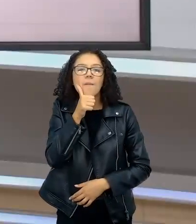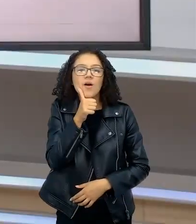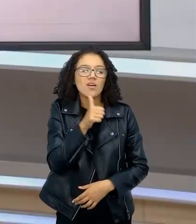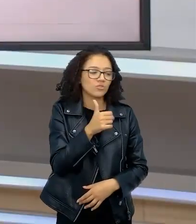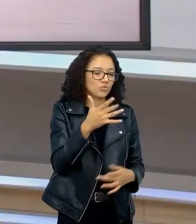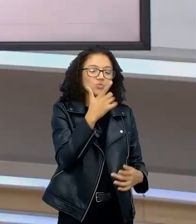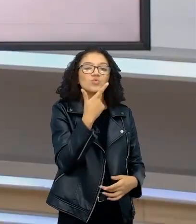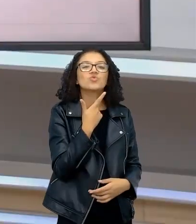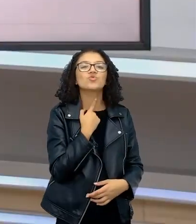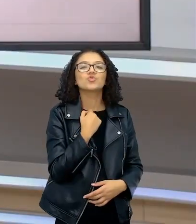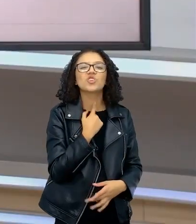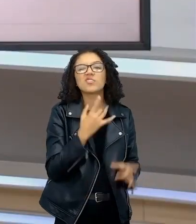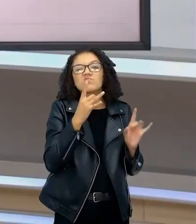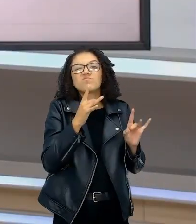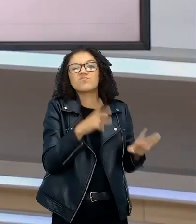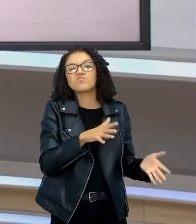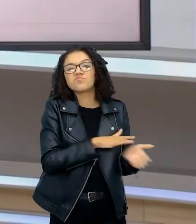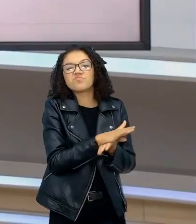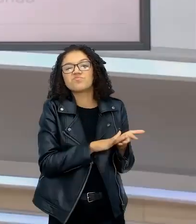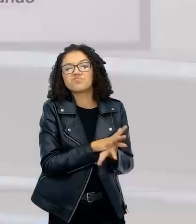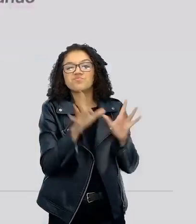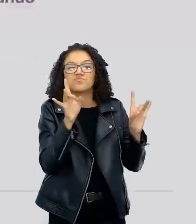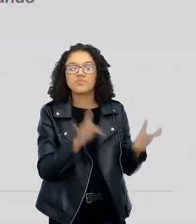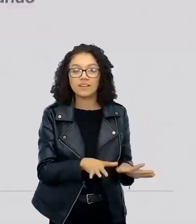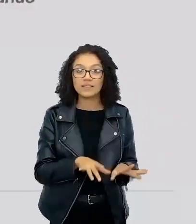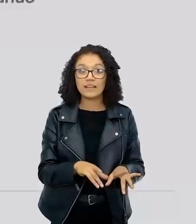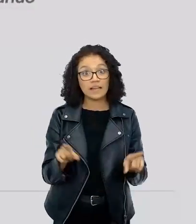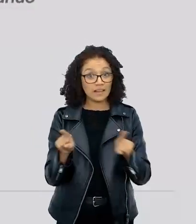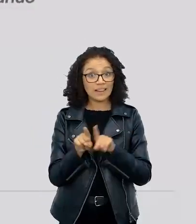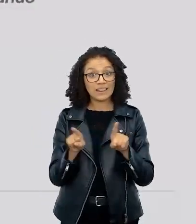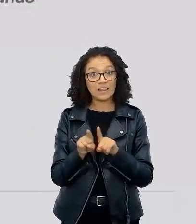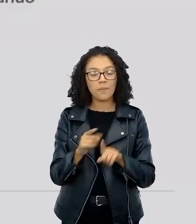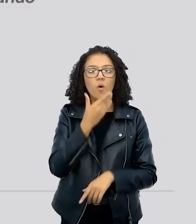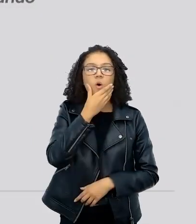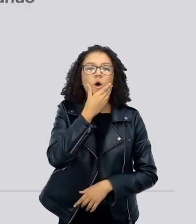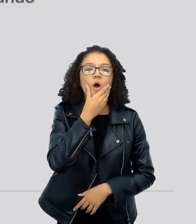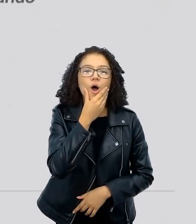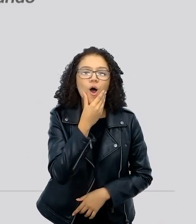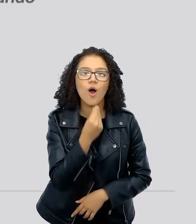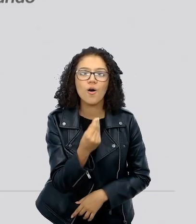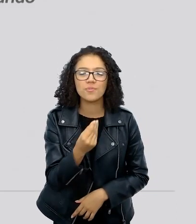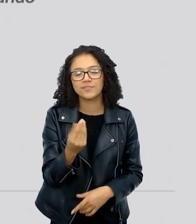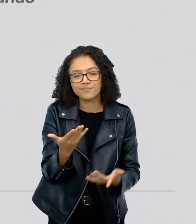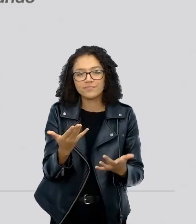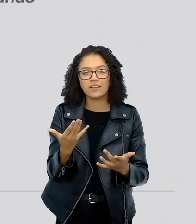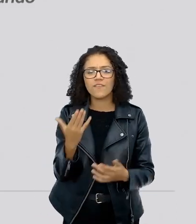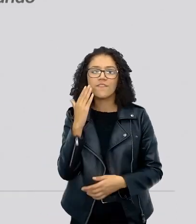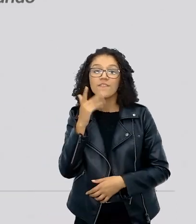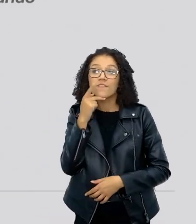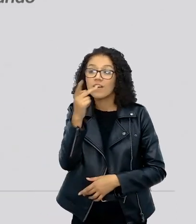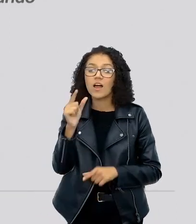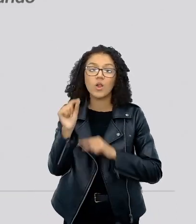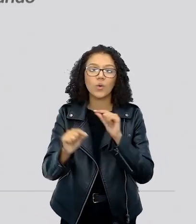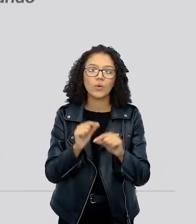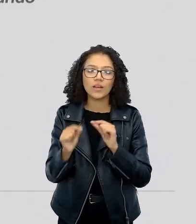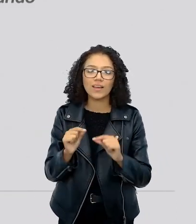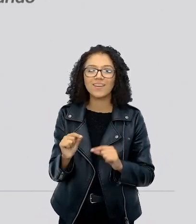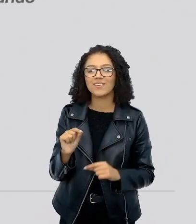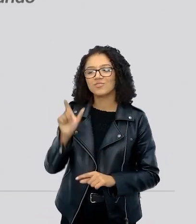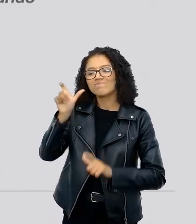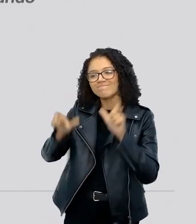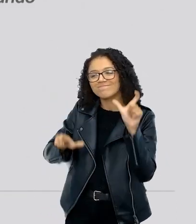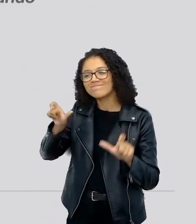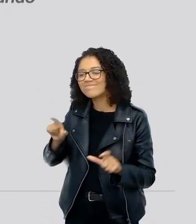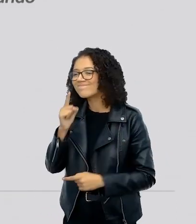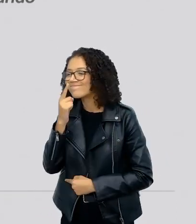válido. A gente tem os homens falando que eles gostariam de ter uma relação mais próxima com os amigos,